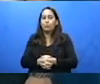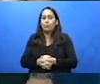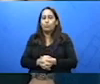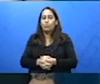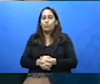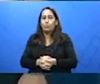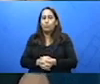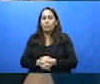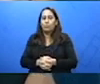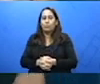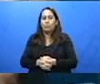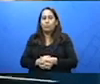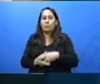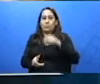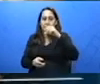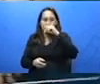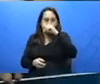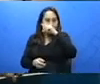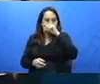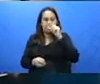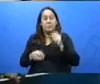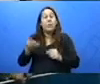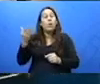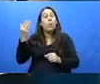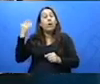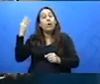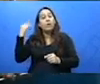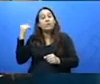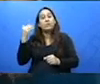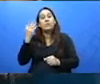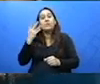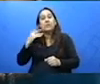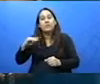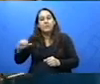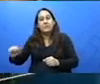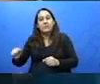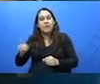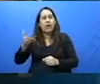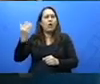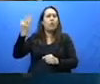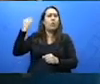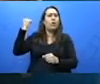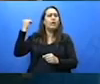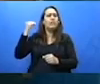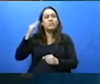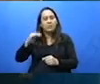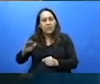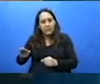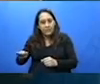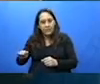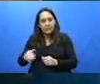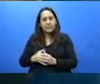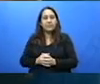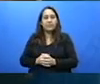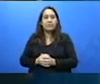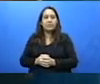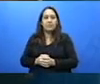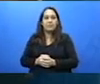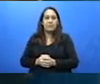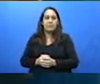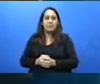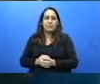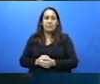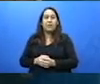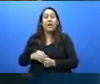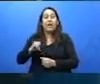Que nós até grifamos, quando eu era criança. Quando eu era criança, qual é a parte